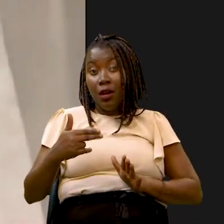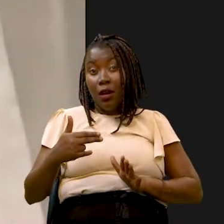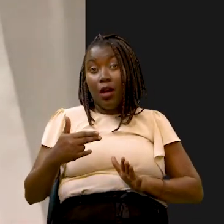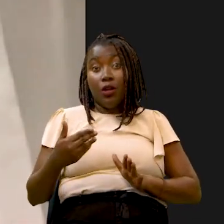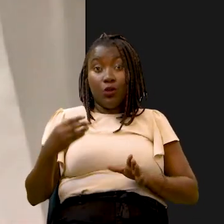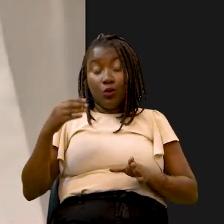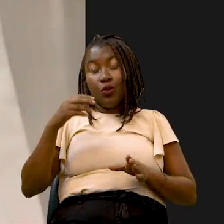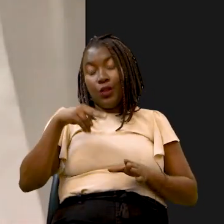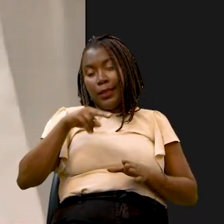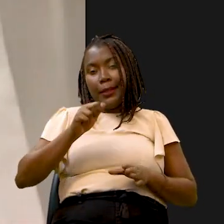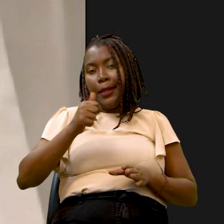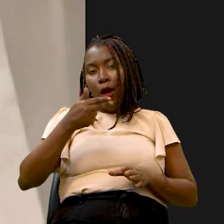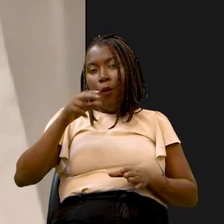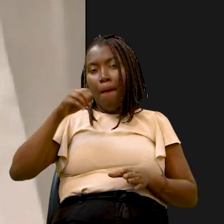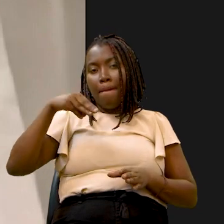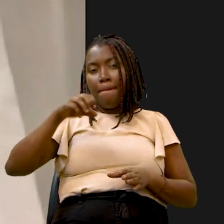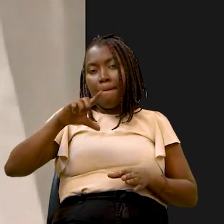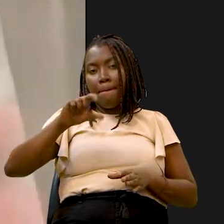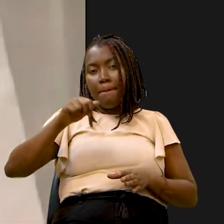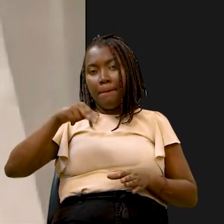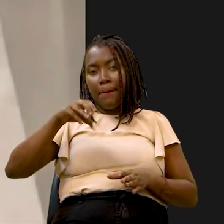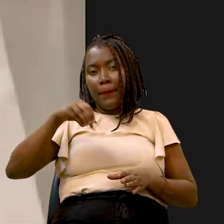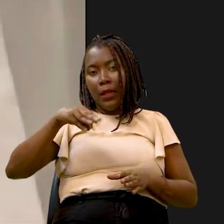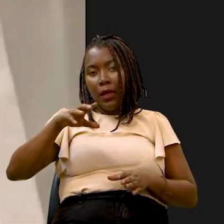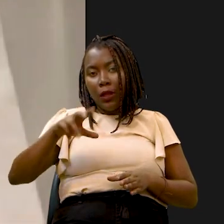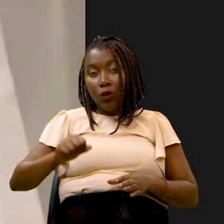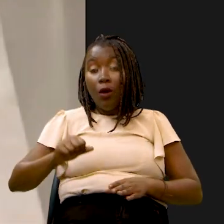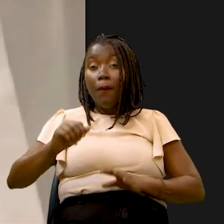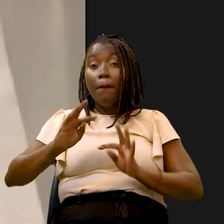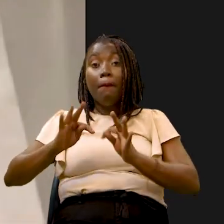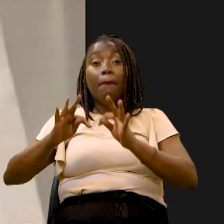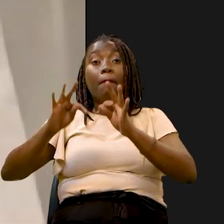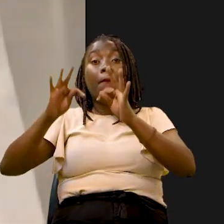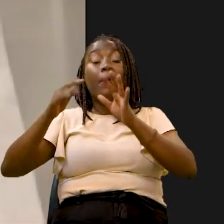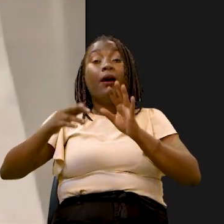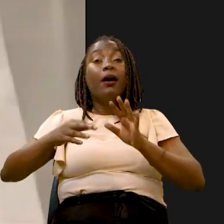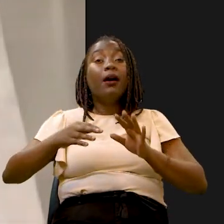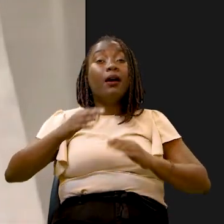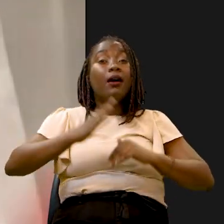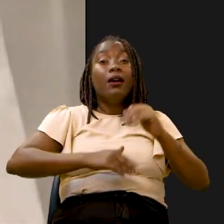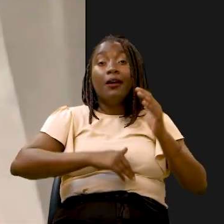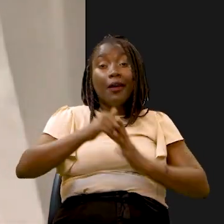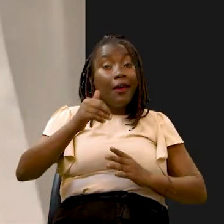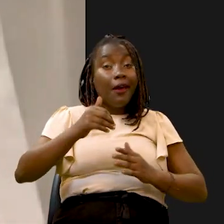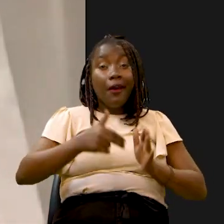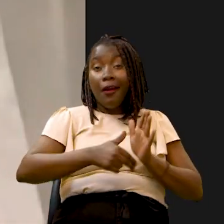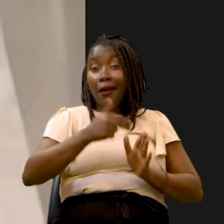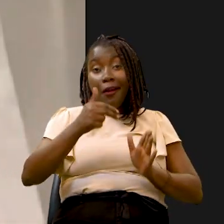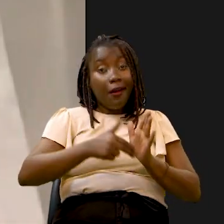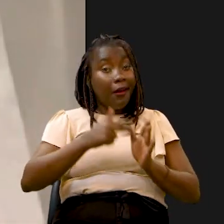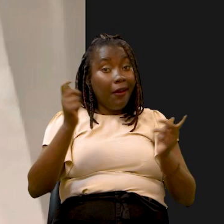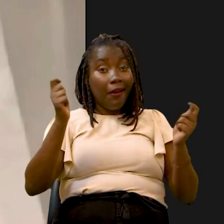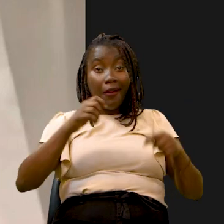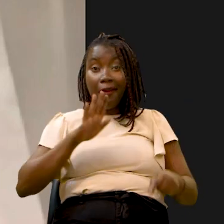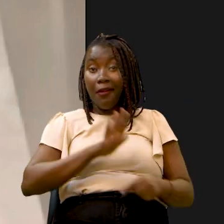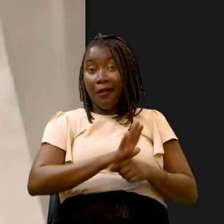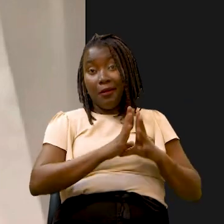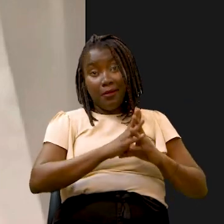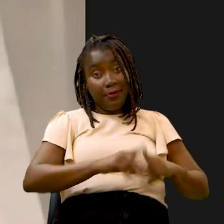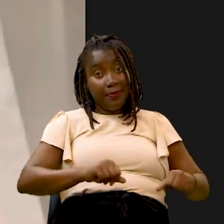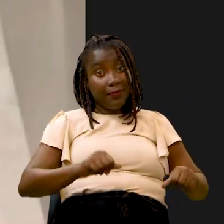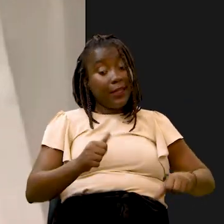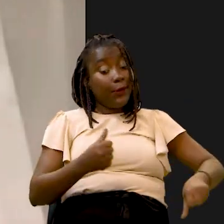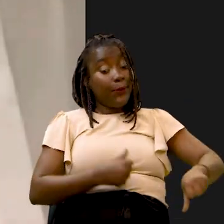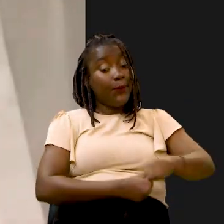cirurgia, o câncer de pele não melanoma, desculpe, a cirurgia é a técnica de tratamento suficiente e necessária para o paciente